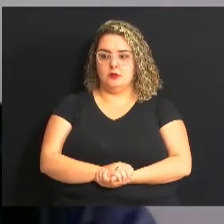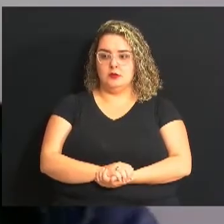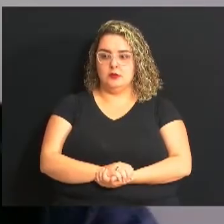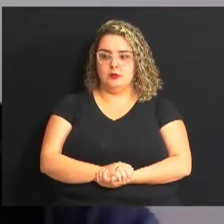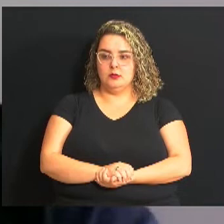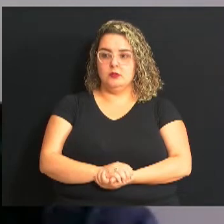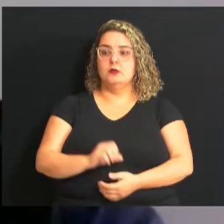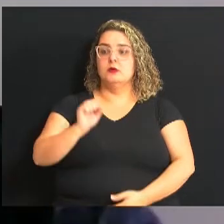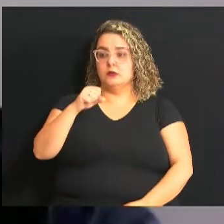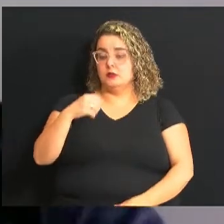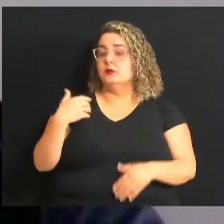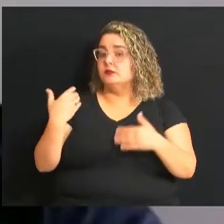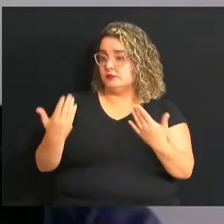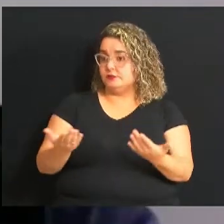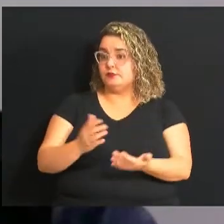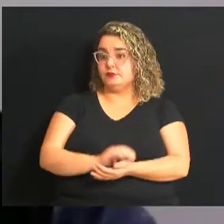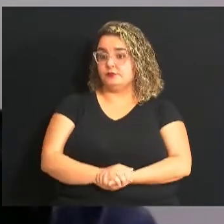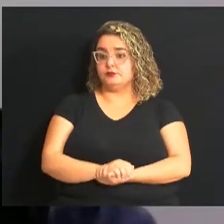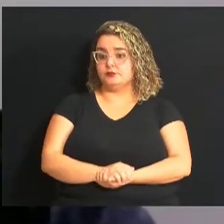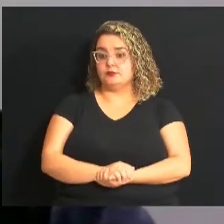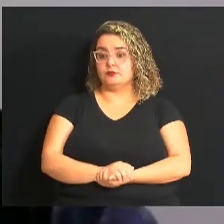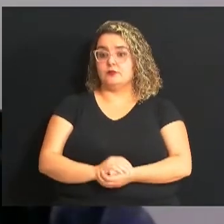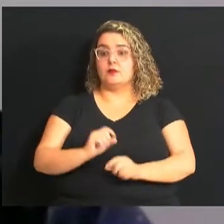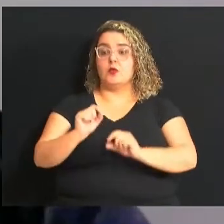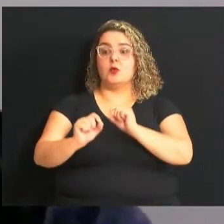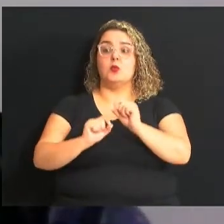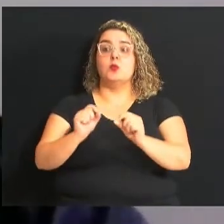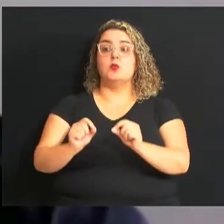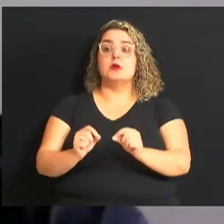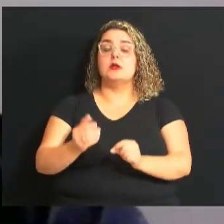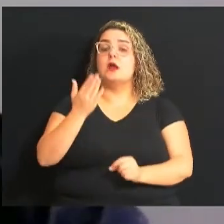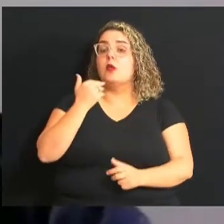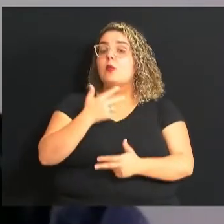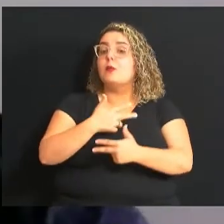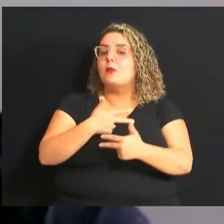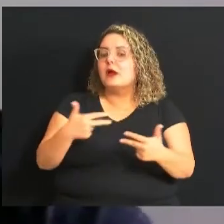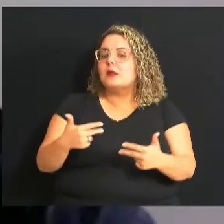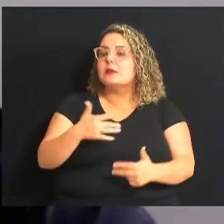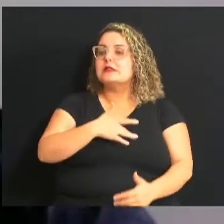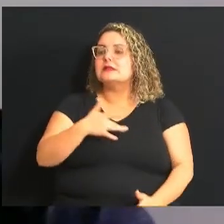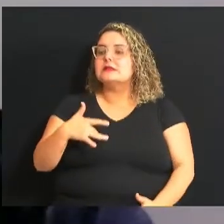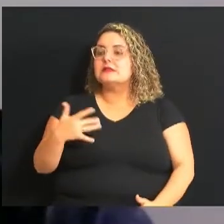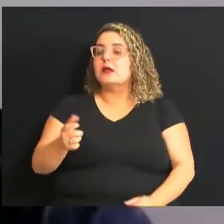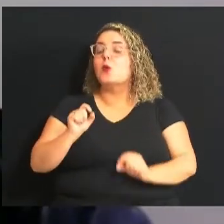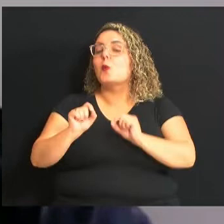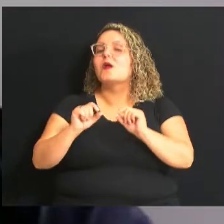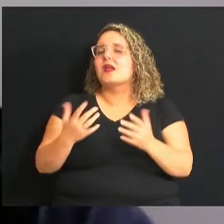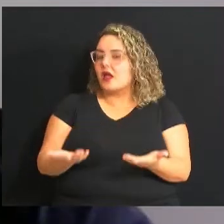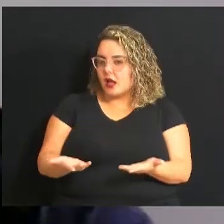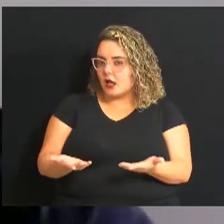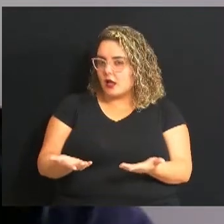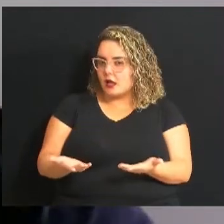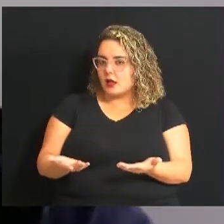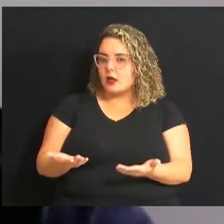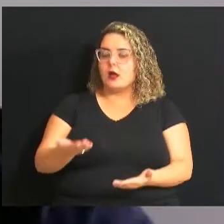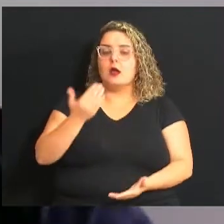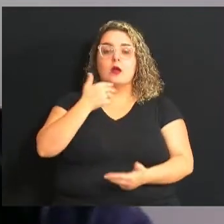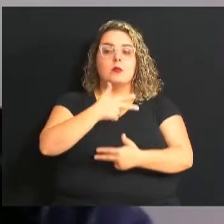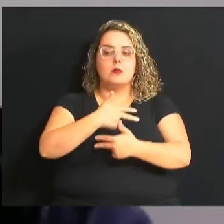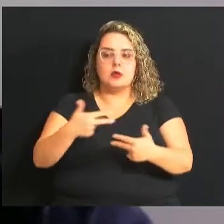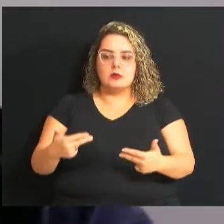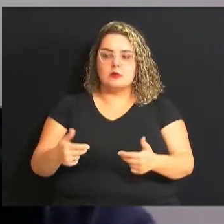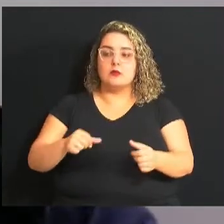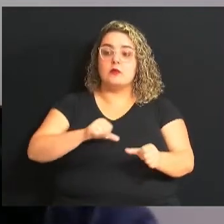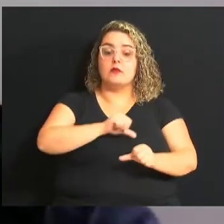Sim, então, o que é considerado uma alimentação saudável? A alimentação saudável é uma alimentação variada, uma